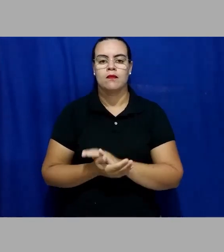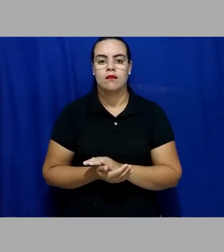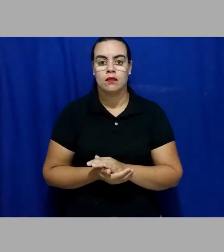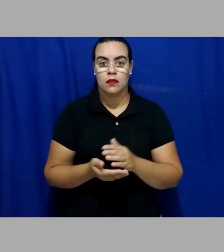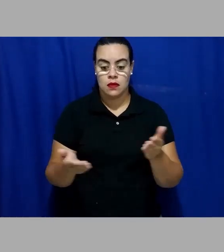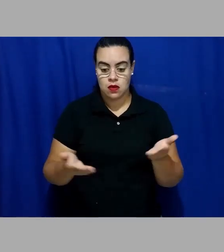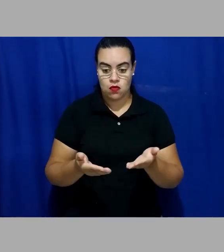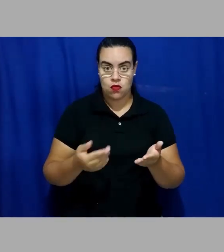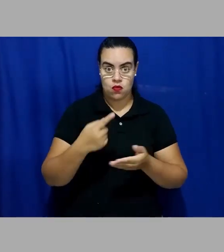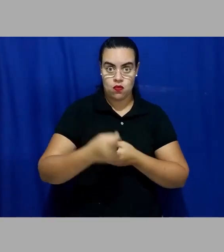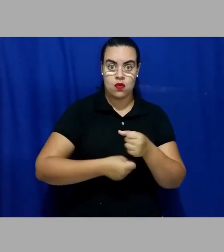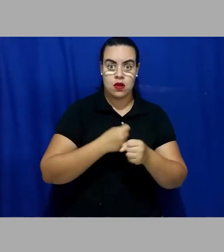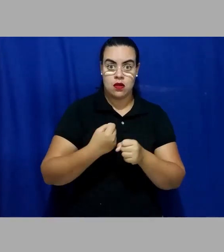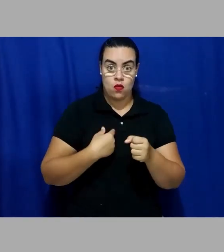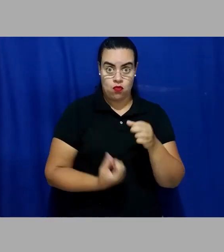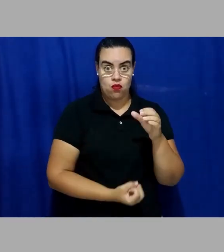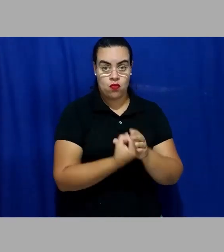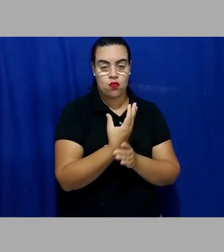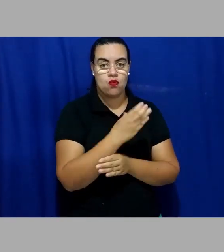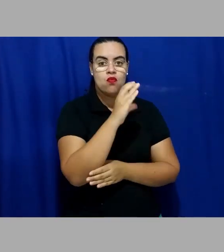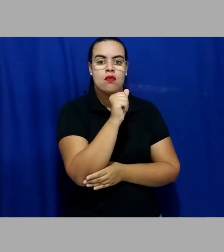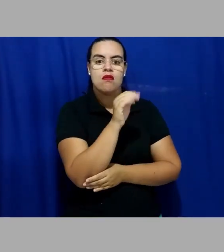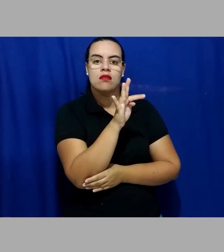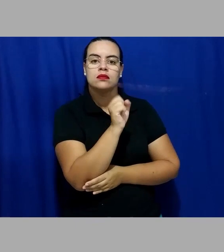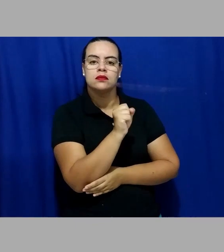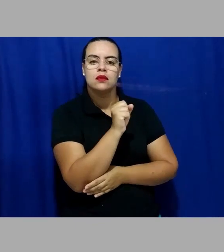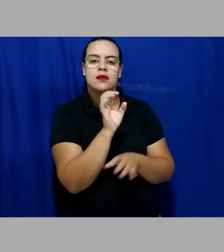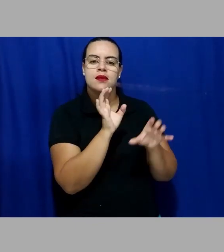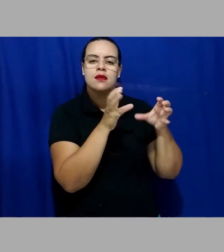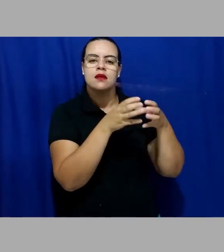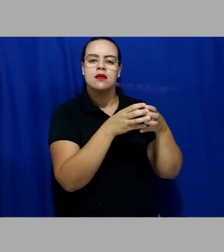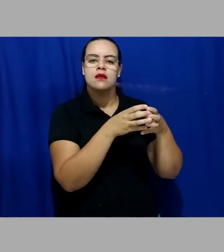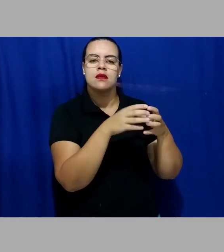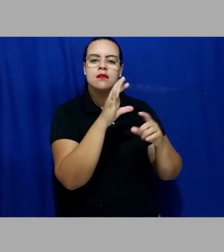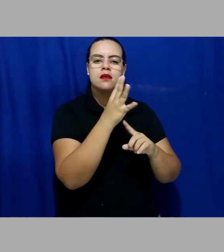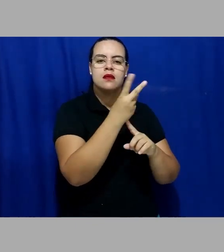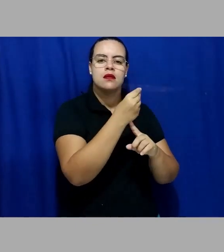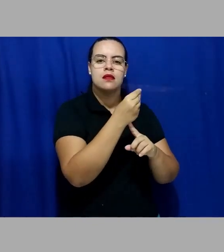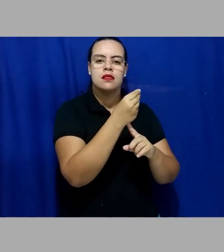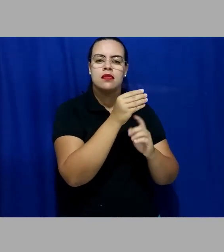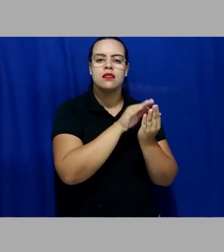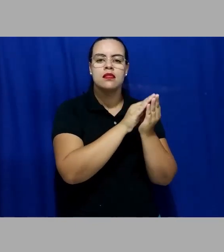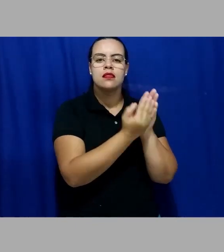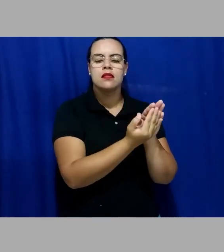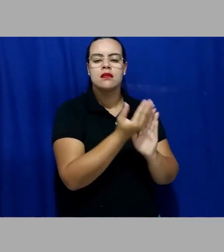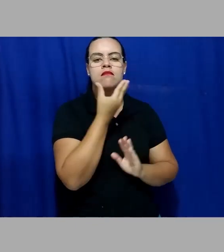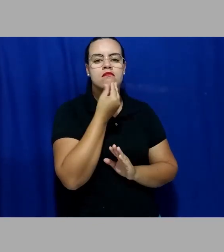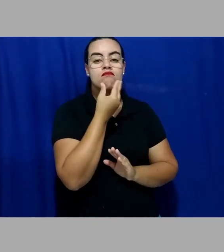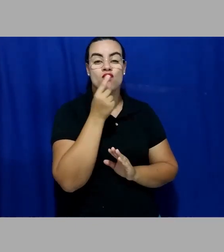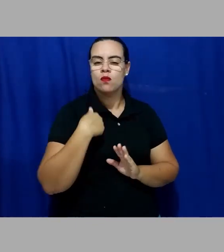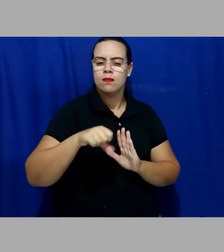Esse ano, eu fundei com o ator e dramaturgo Daniel Veiga o CATS, o Coletivo de